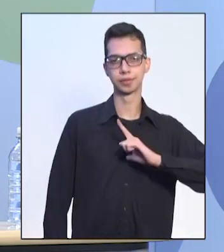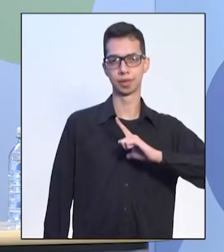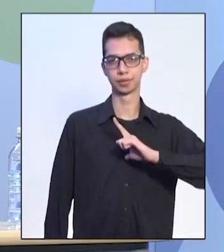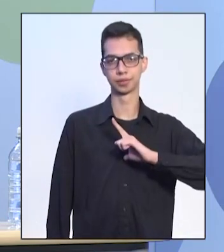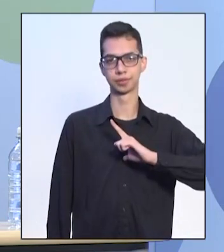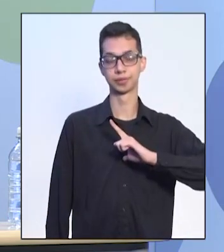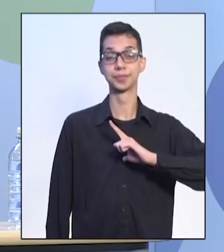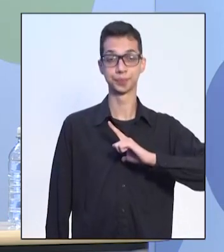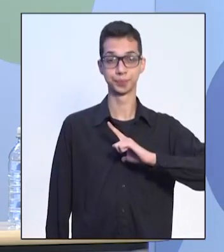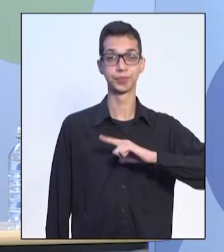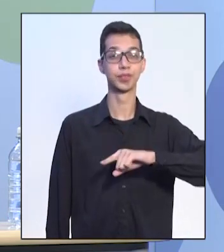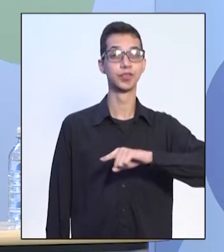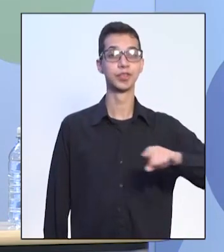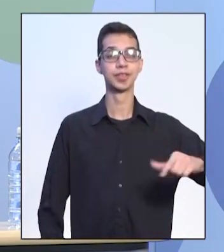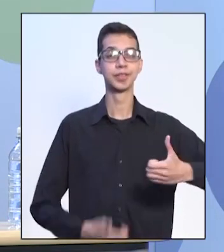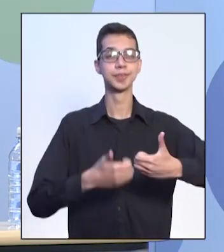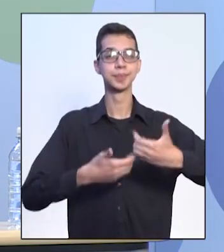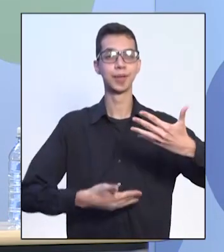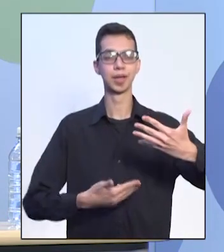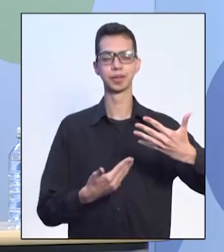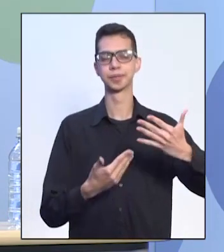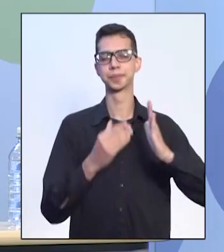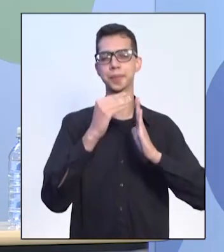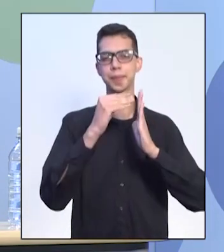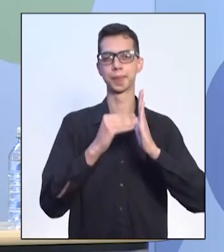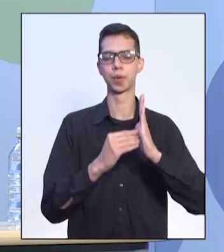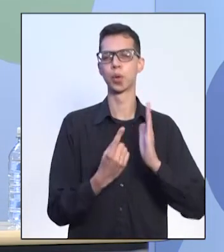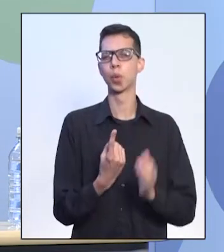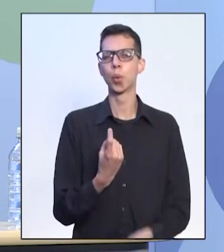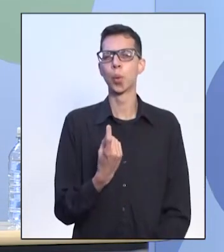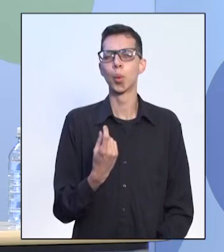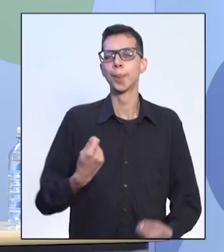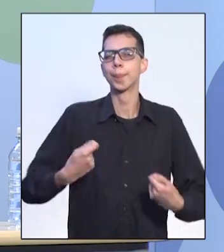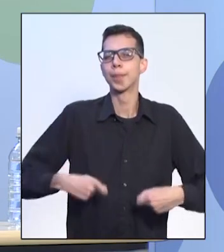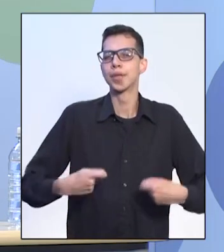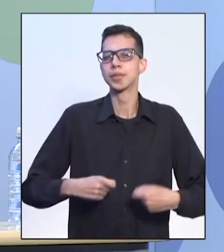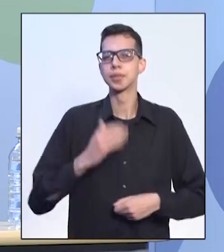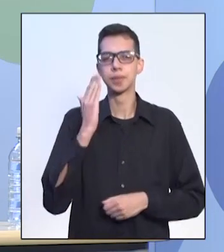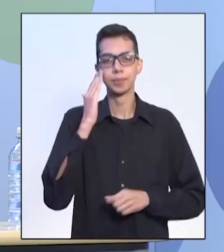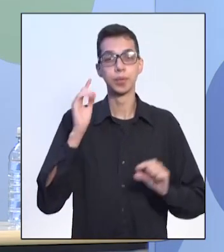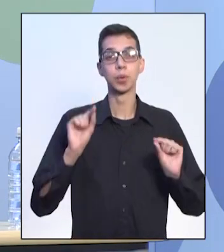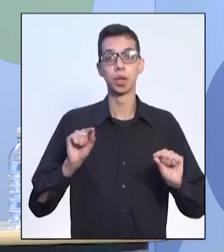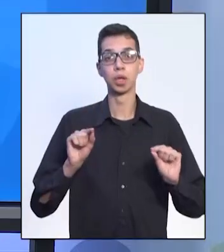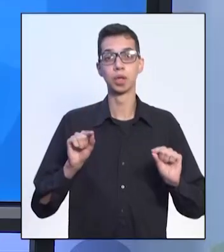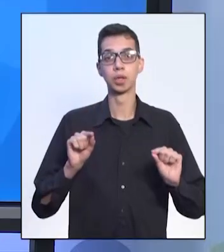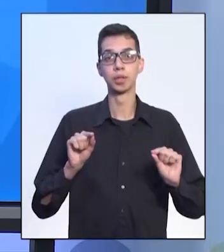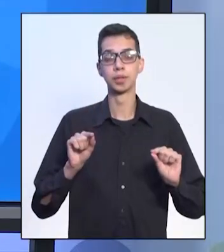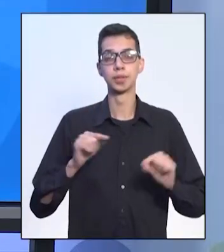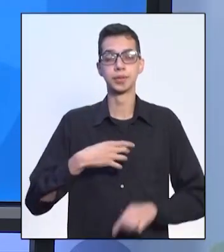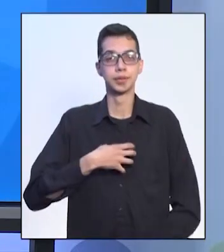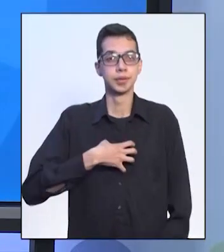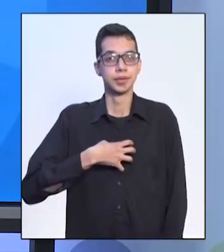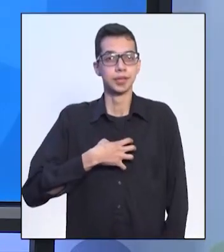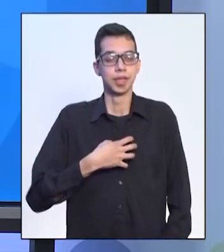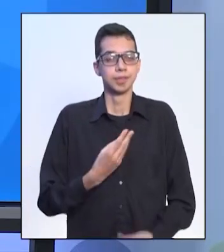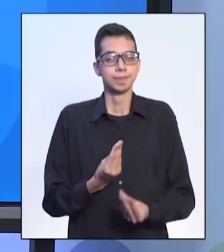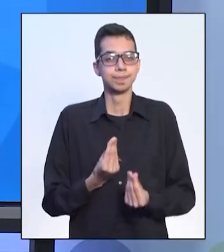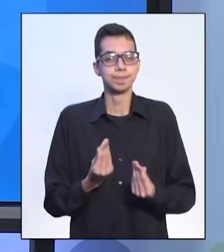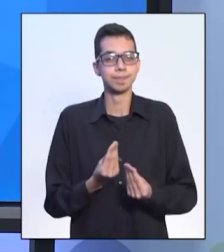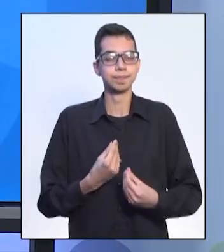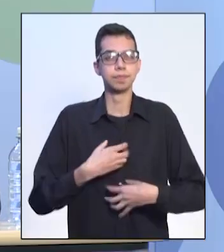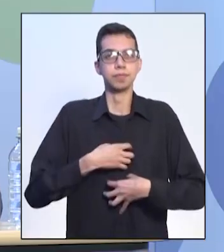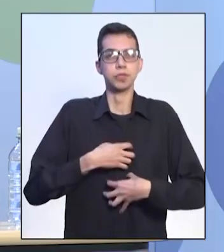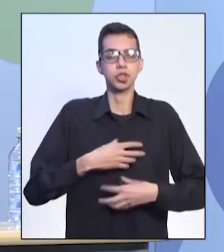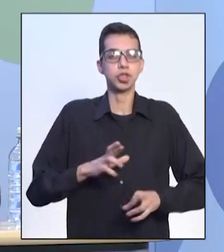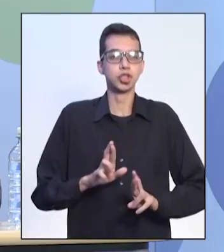puseram assim... A única coisa necessária para saber que se está apaixonado é sentir essa espécie de sensação